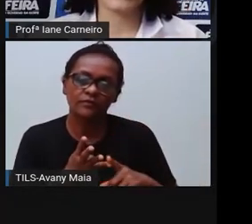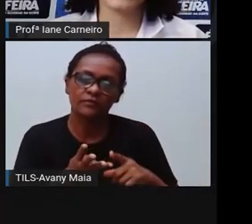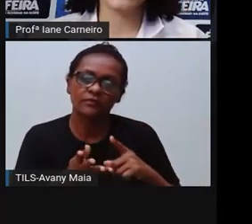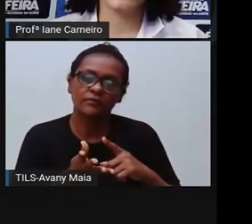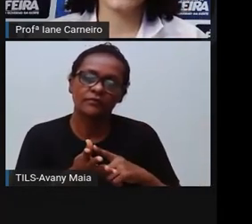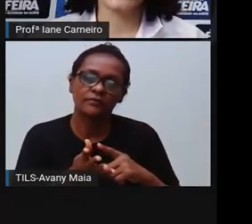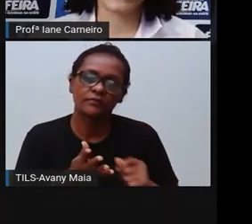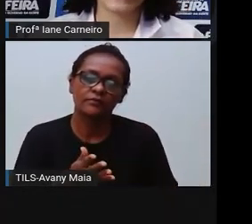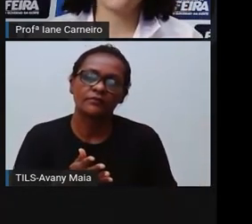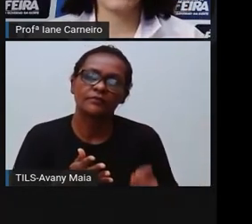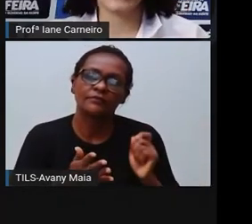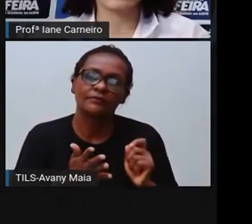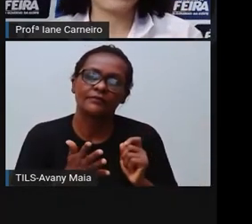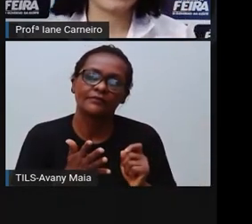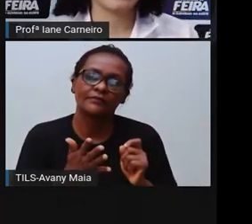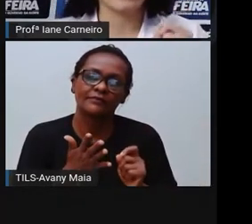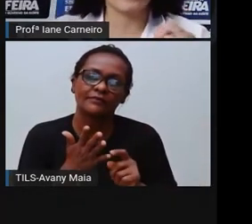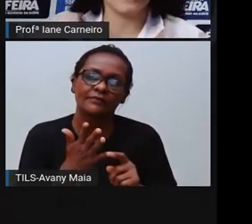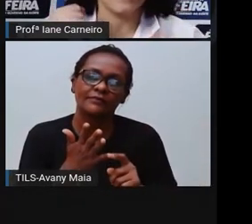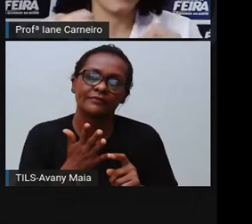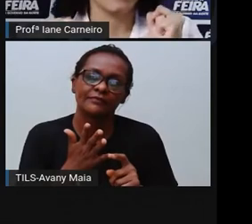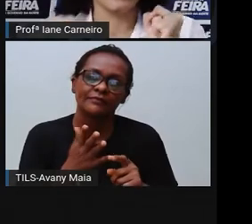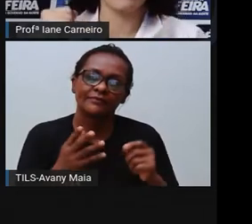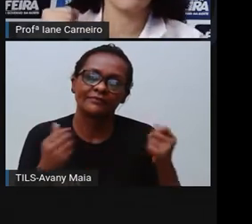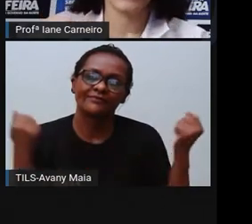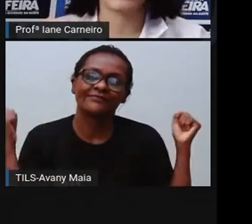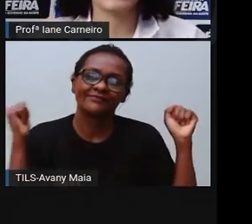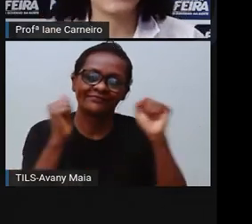Qual o próximo? O que é que Mônica está fazendo aí? Ó,